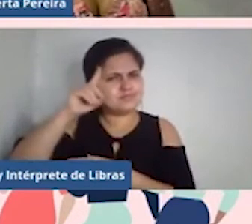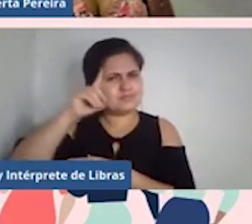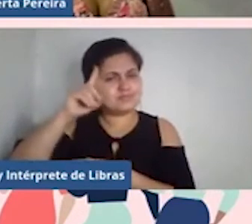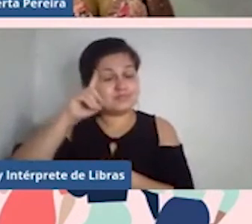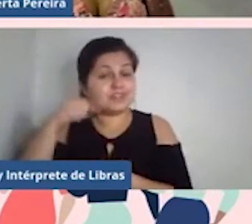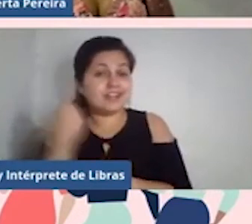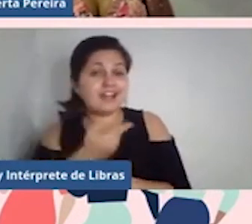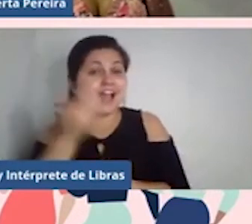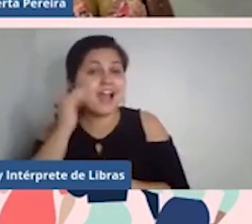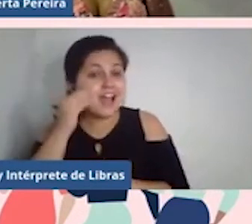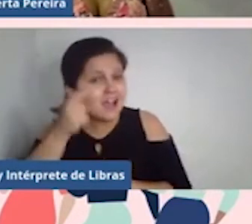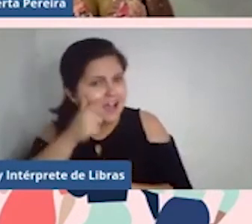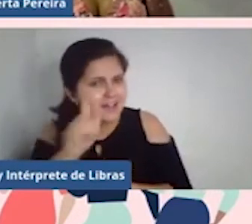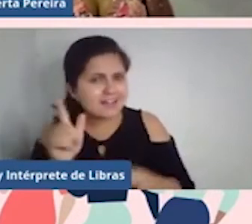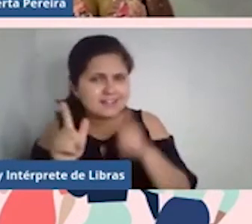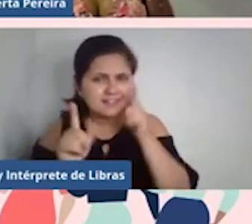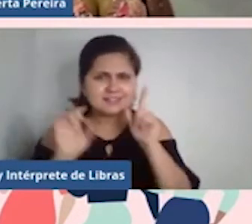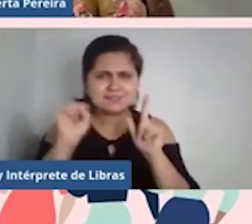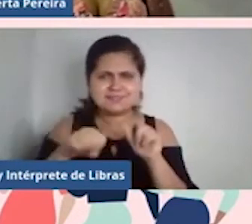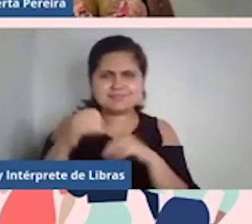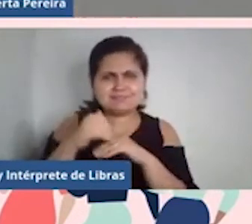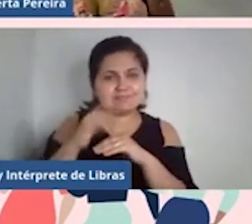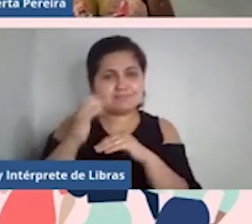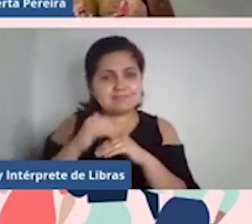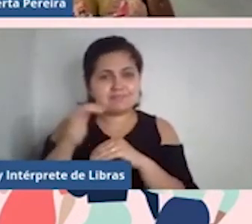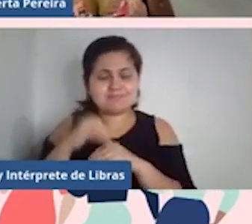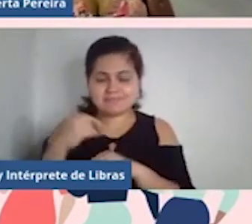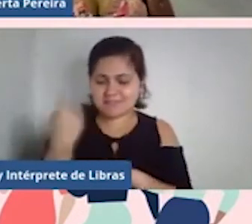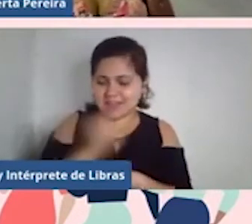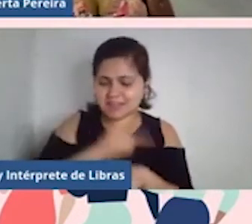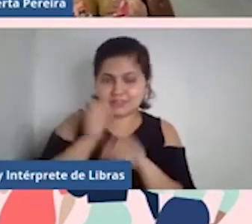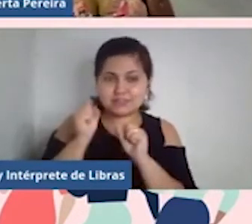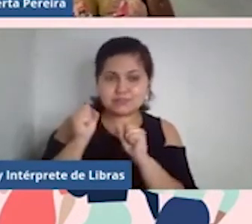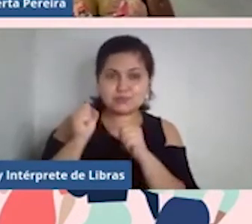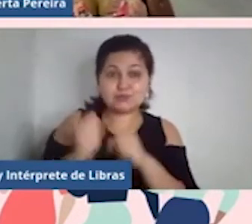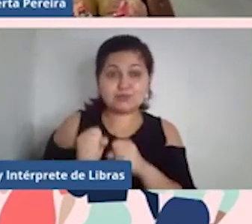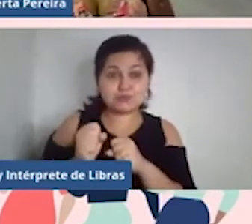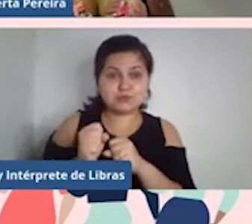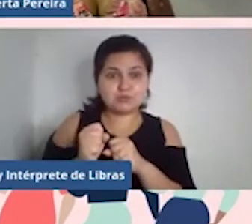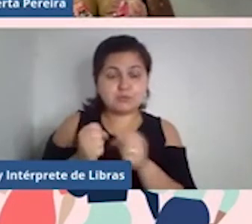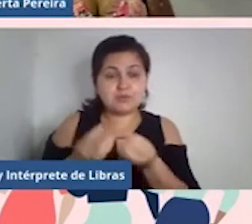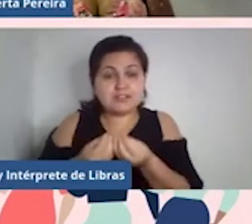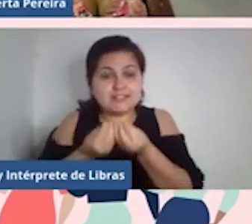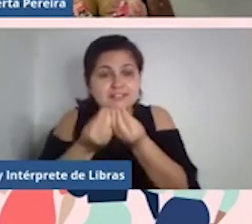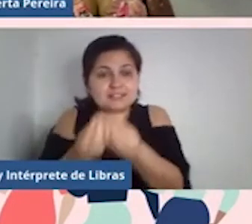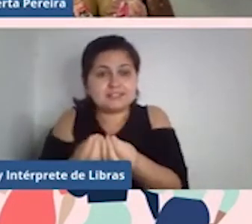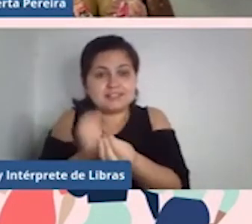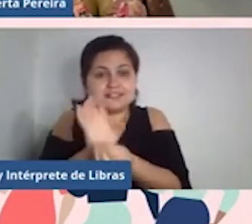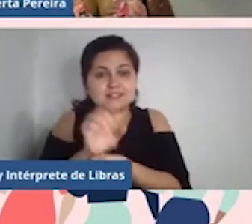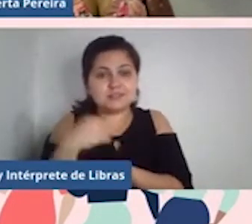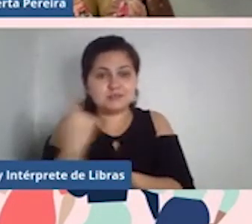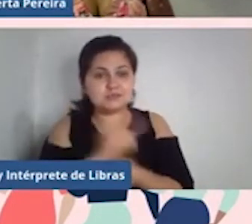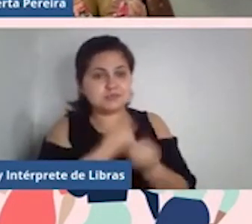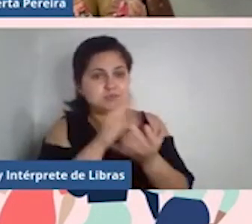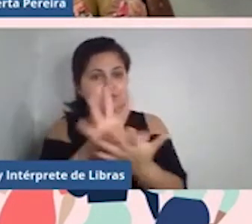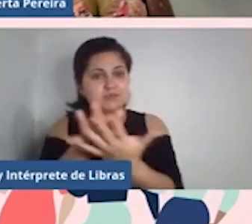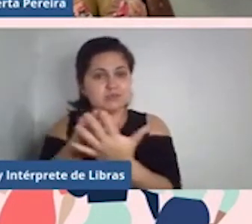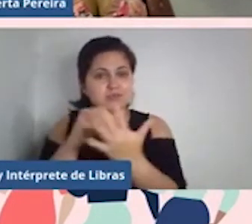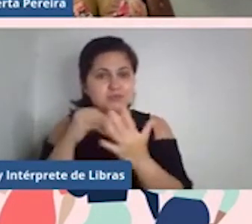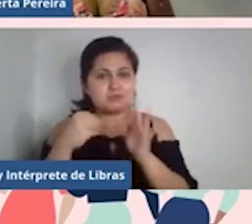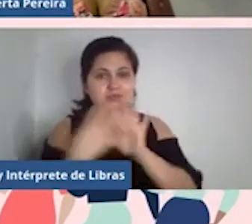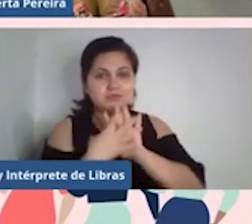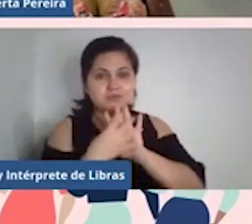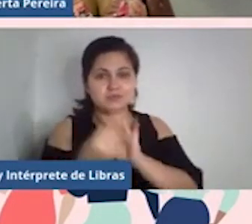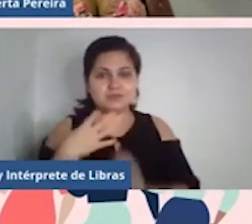que é viável, né? E que cada vez mais a gente possa passar isso para os nossos filhos, né, e que as novas gerações